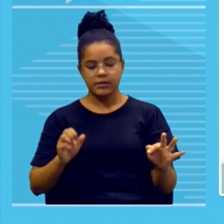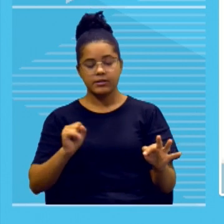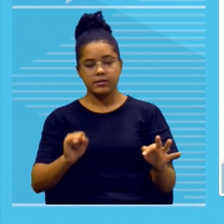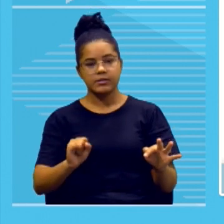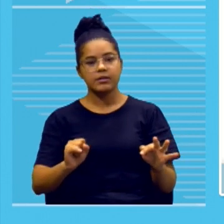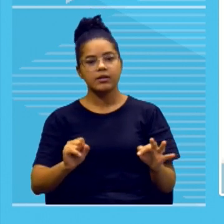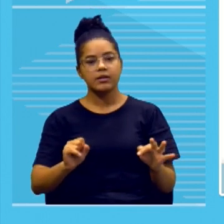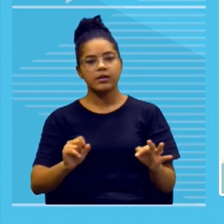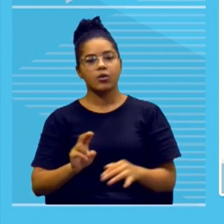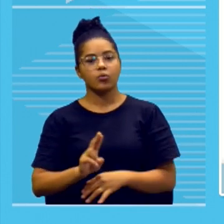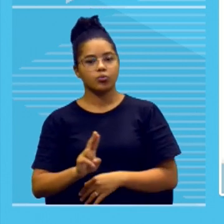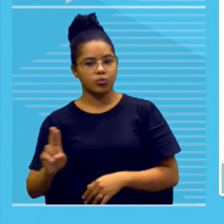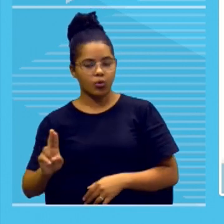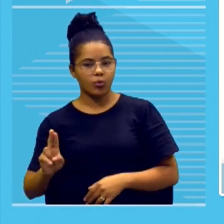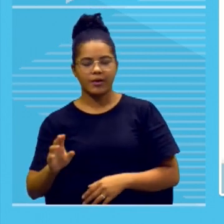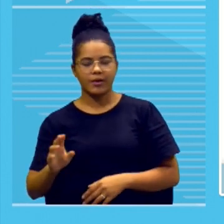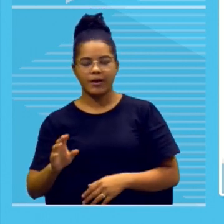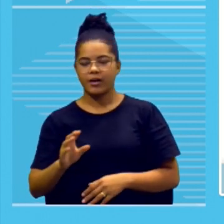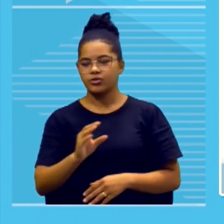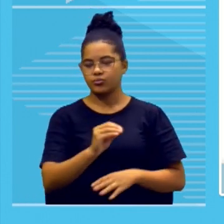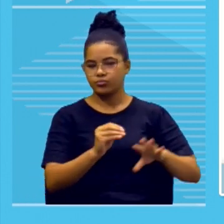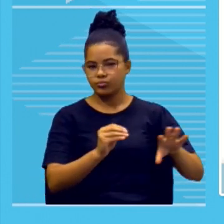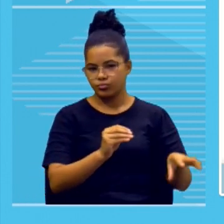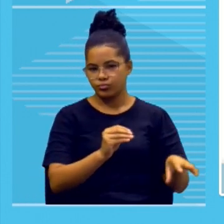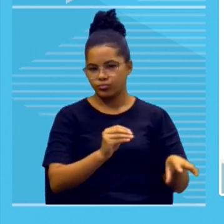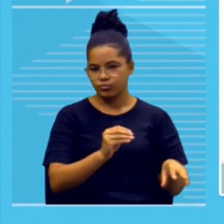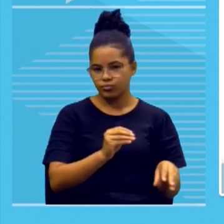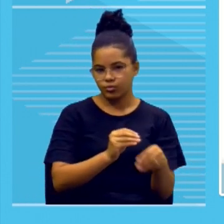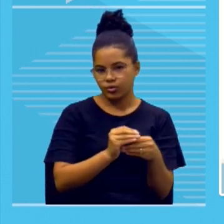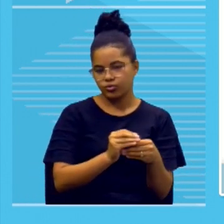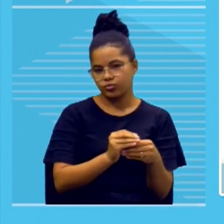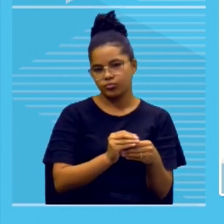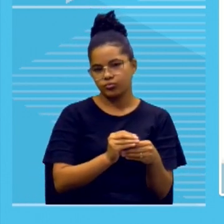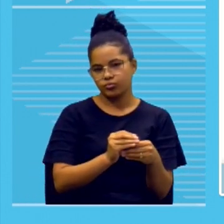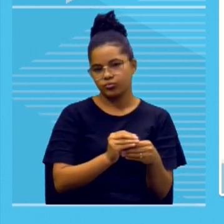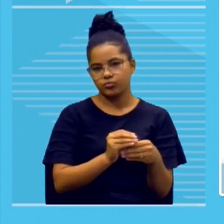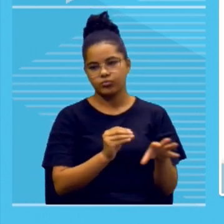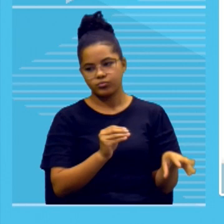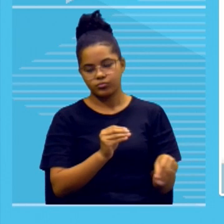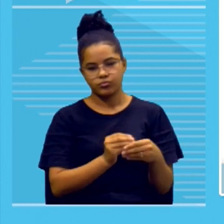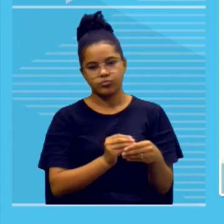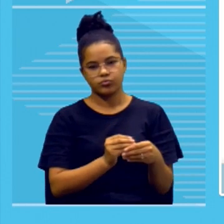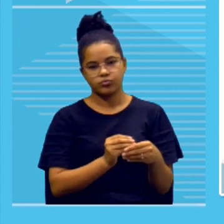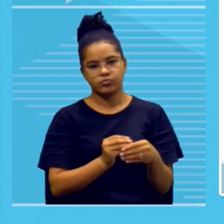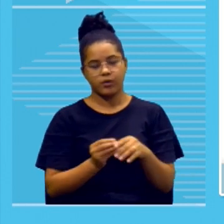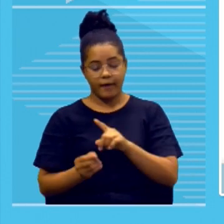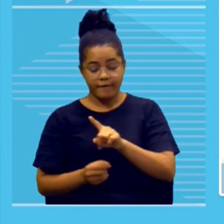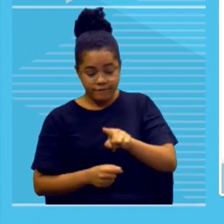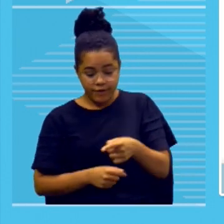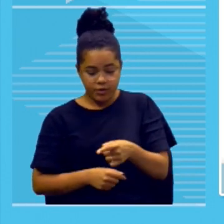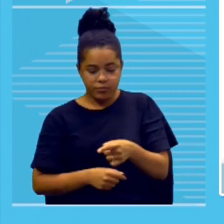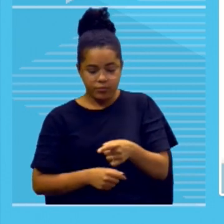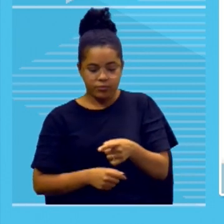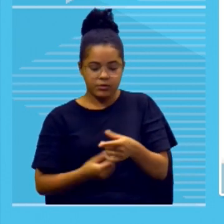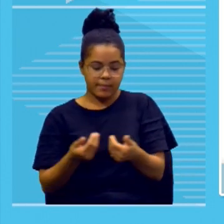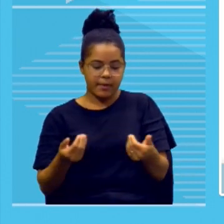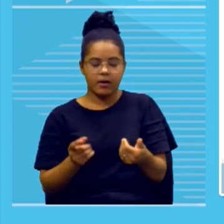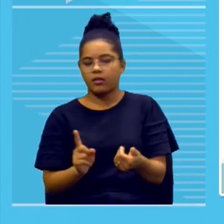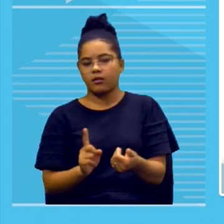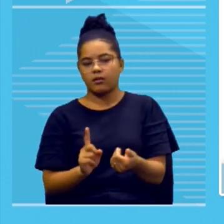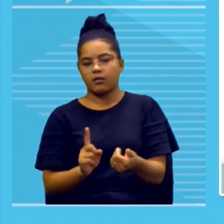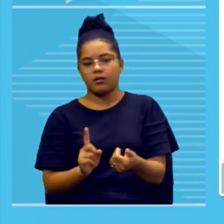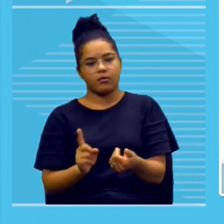também não separo. O filho caçula ganhou um cachorro de presente. Quem foi que ganhou um cachorro de presente? O